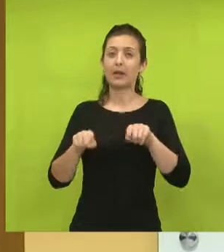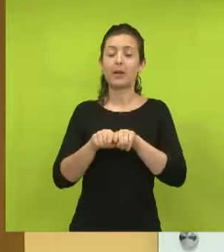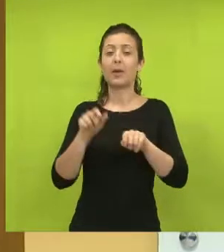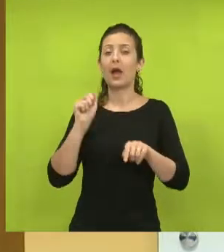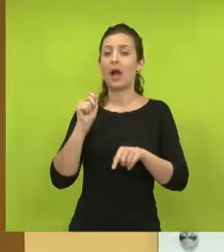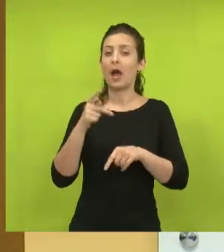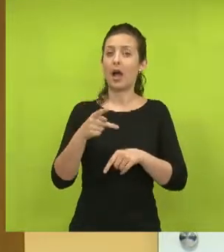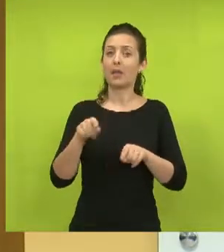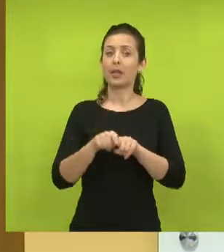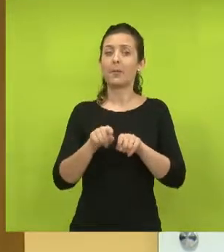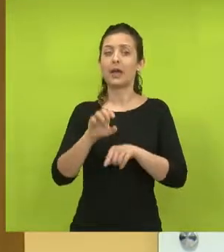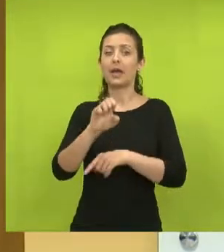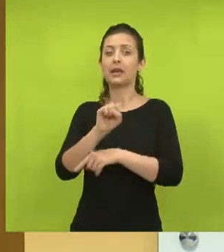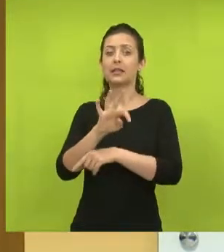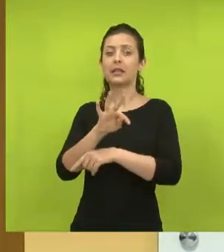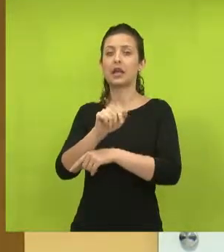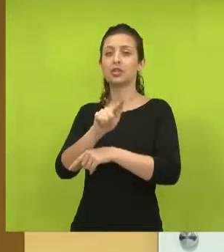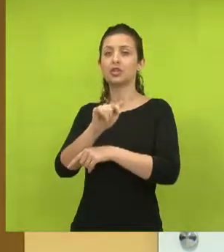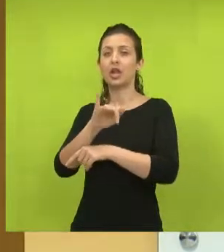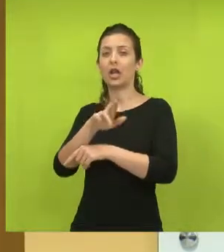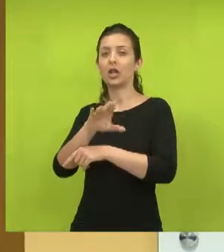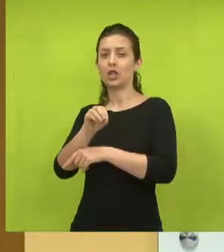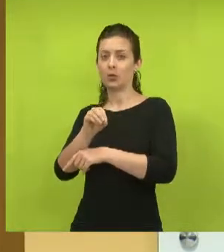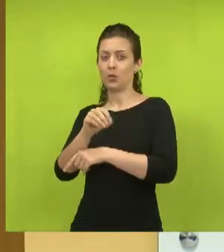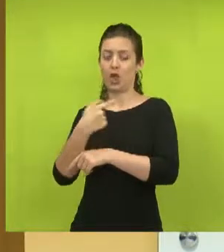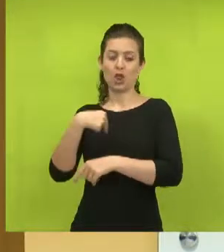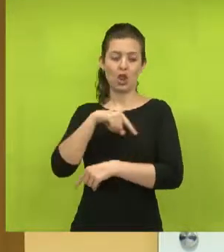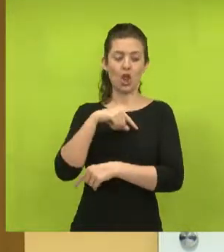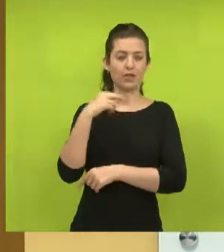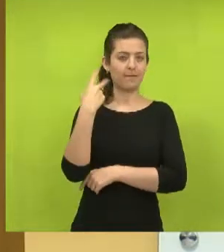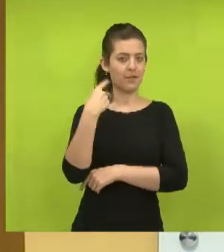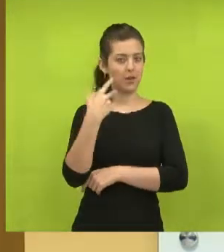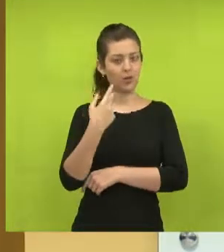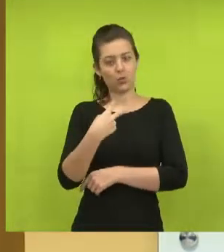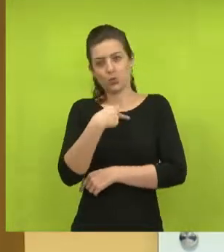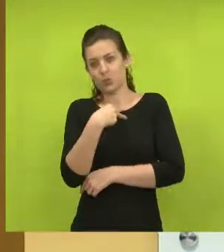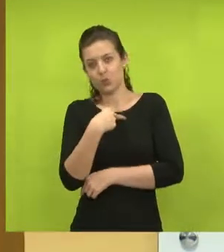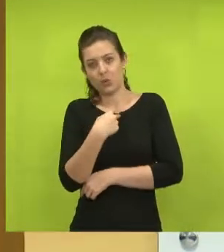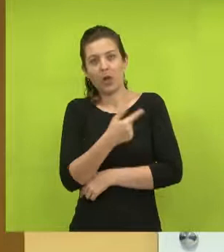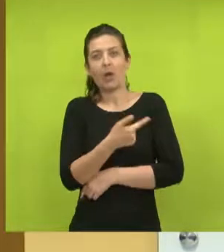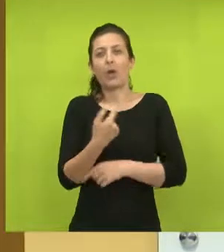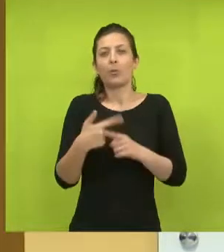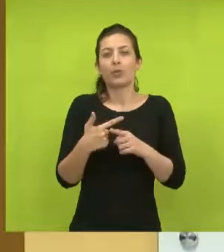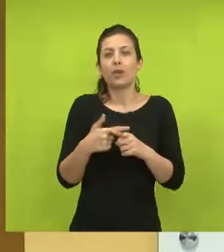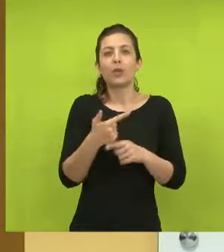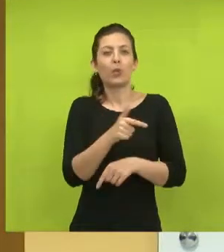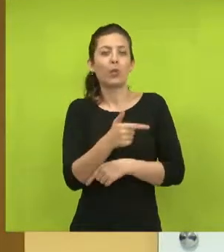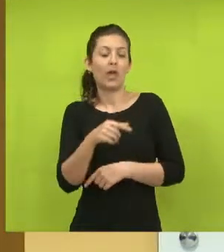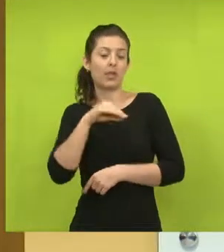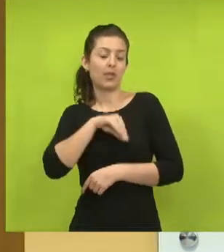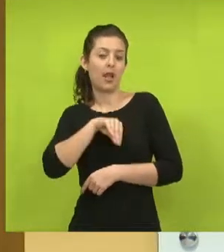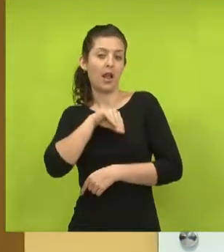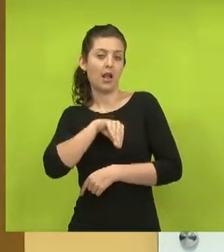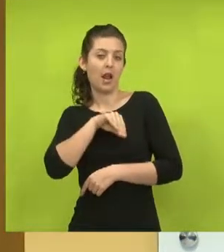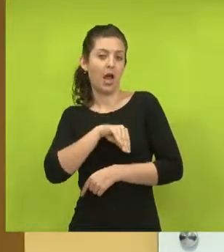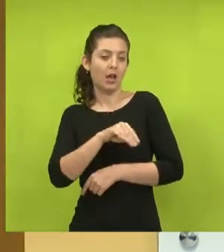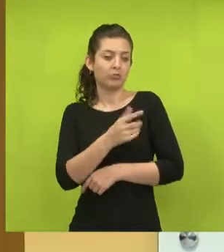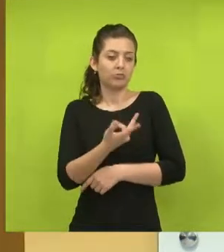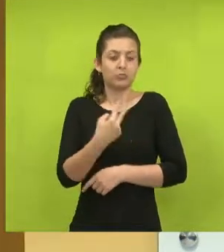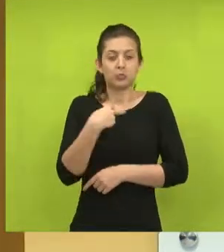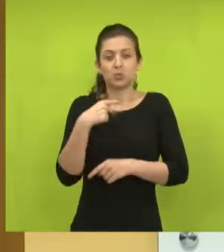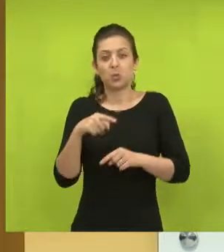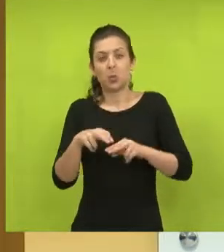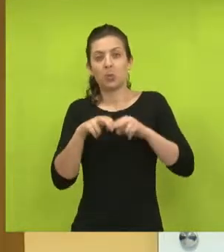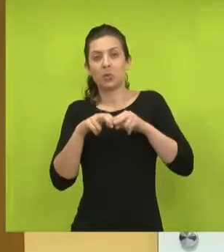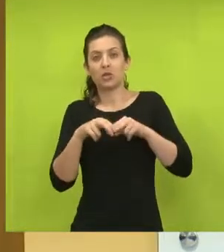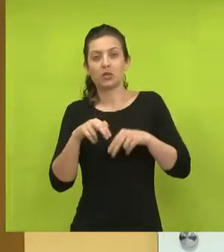e estagiários. Nós, vereadores, não temos esse direito, porque nós não temos salário, infelizmente, não temos esse direito,